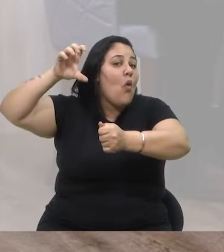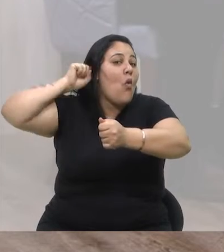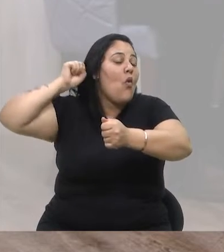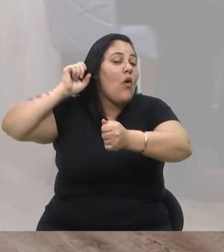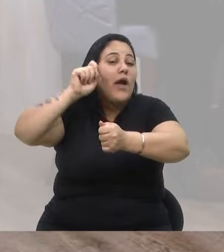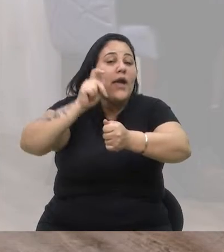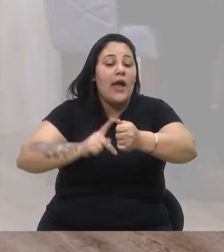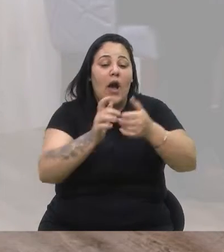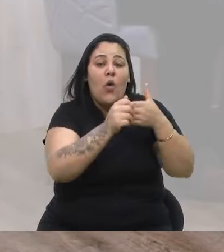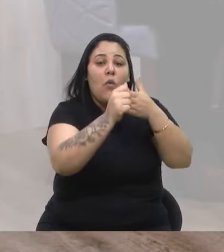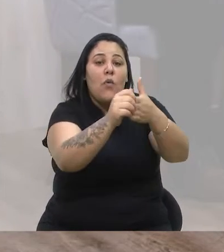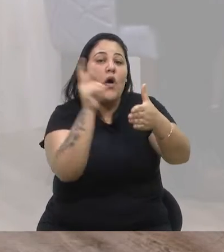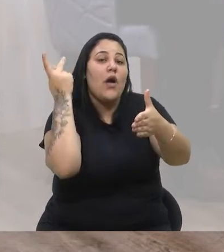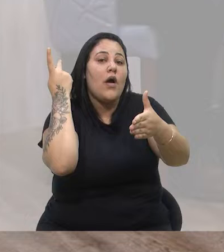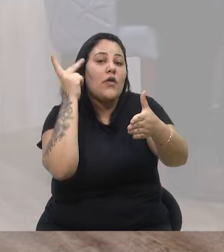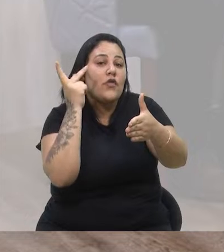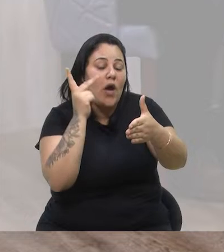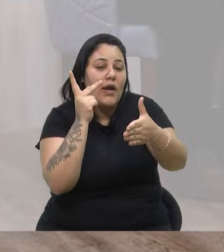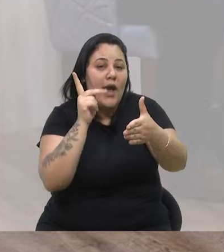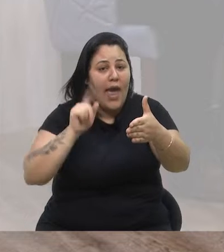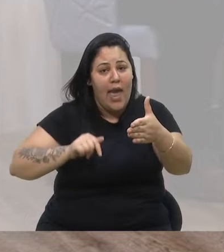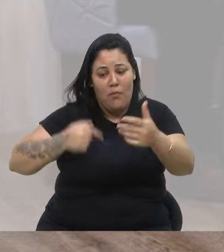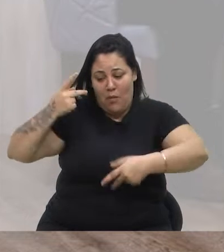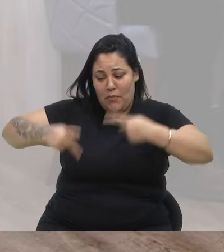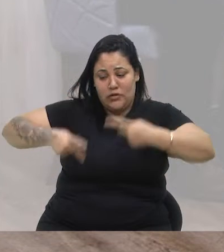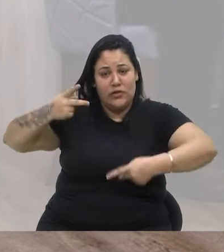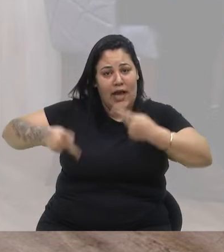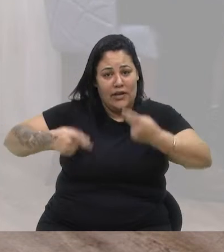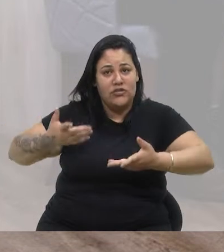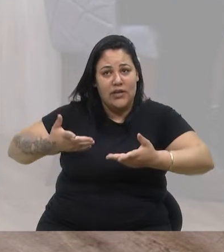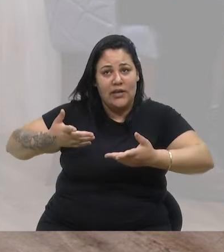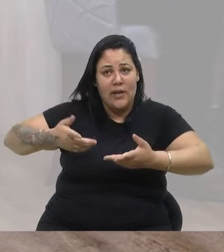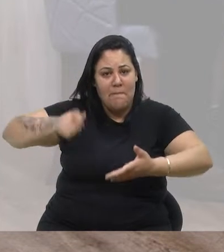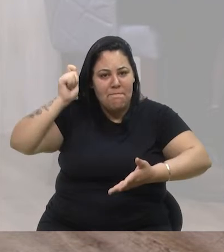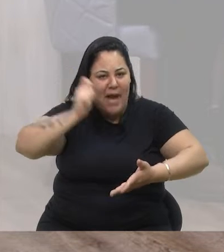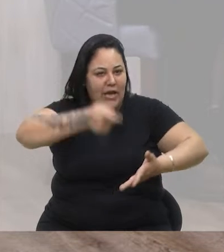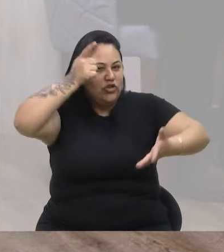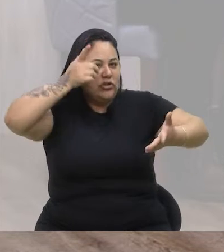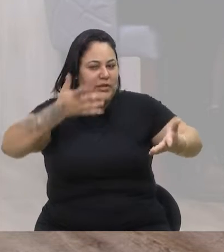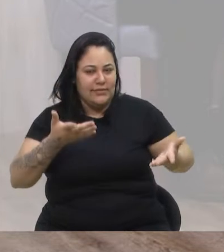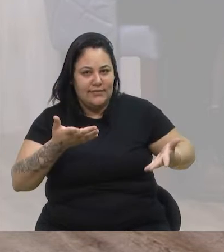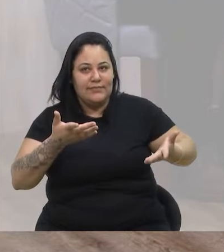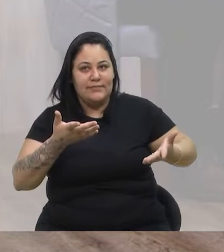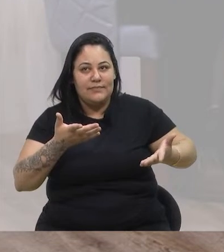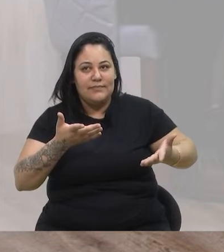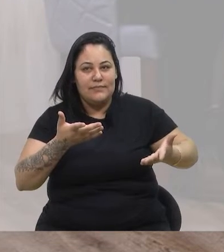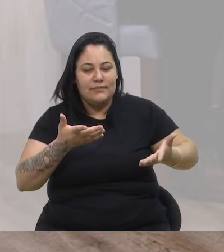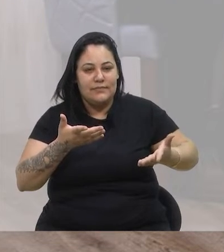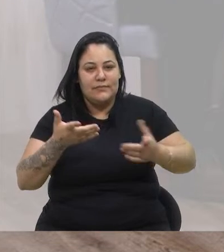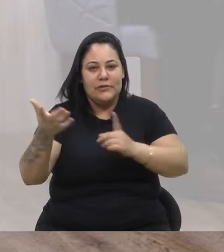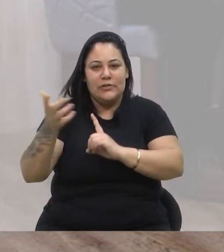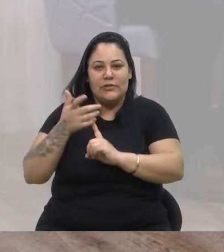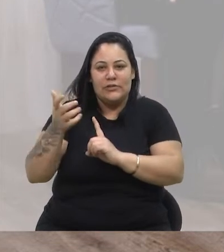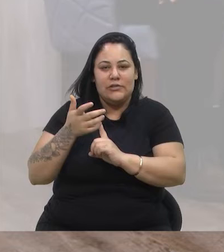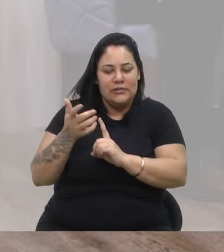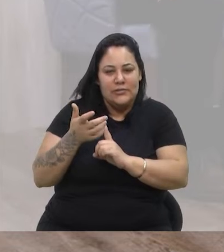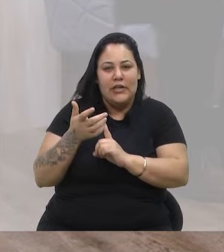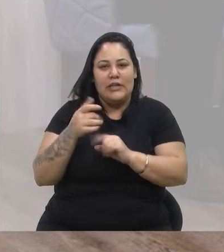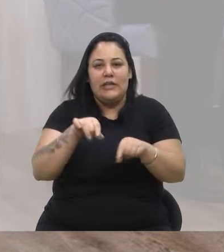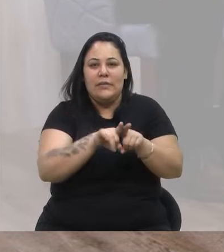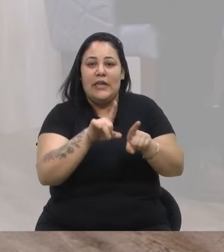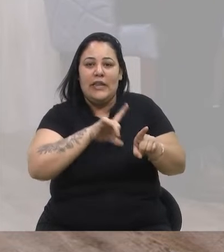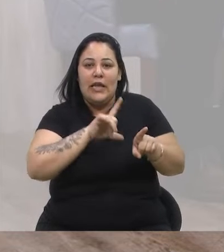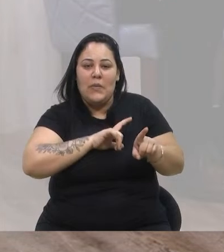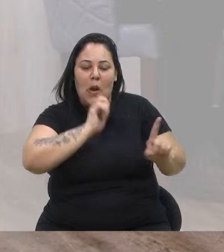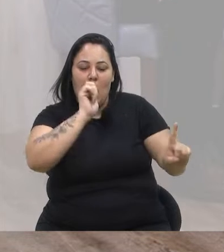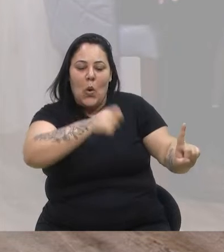áudio, e quem conduz as histórias é uma personagem mágica, que chama Pátia, inspirada na nossa Pachamama, né?